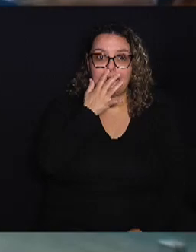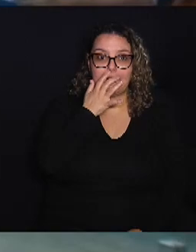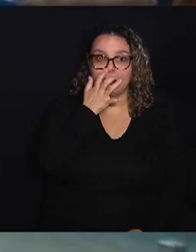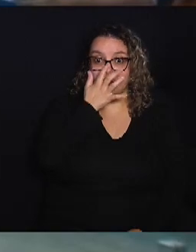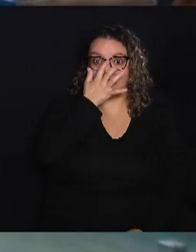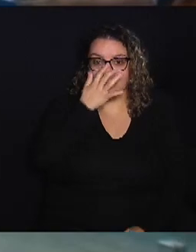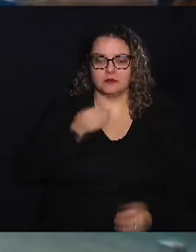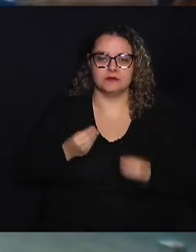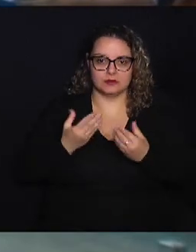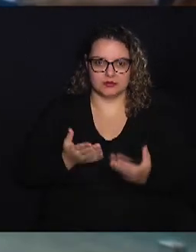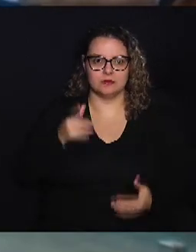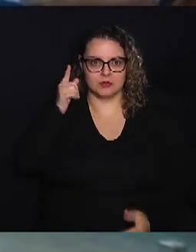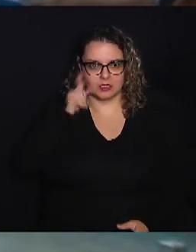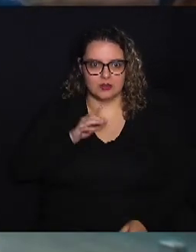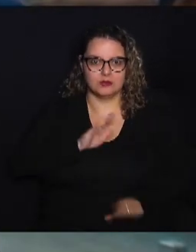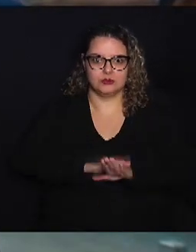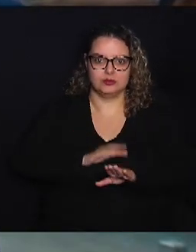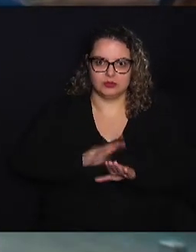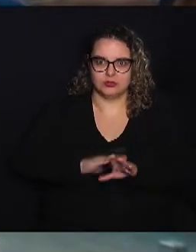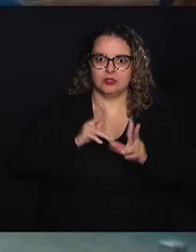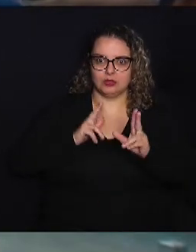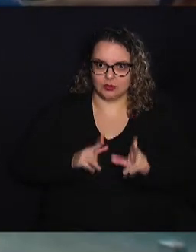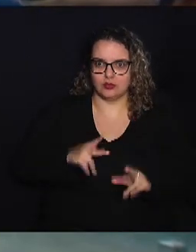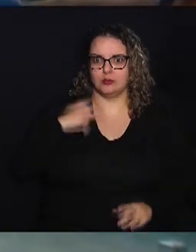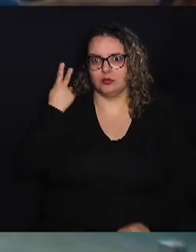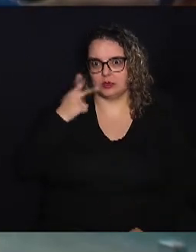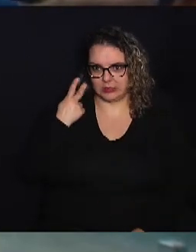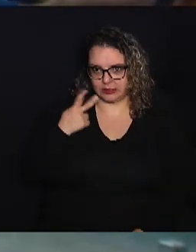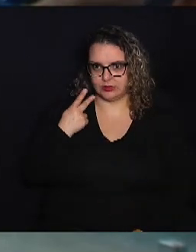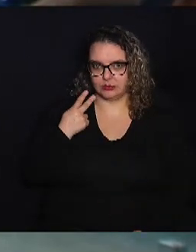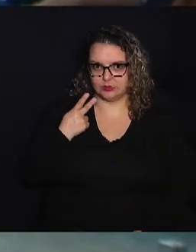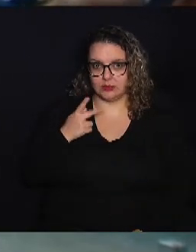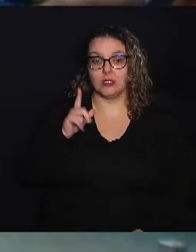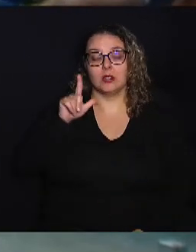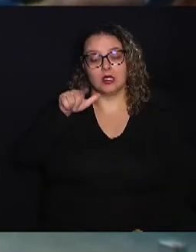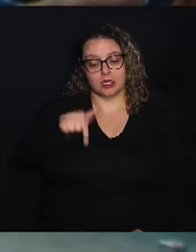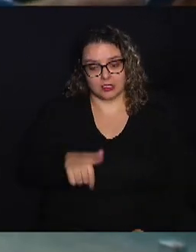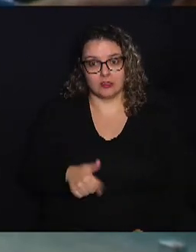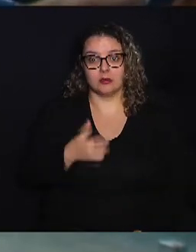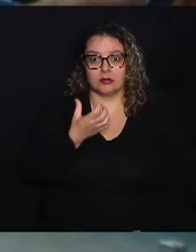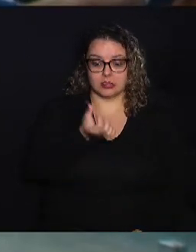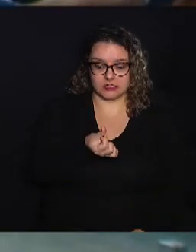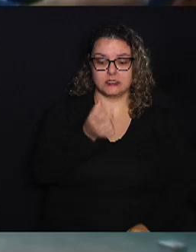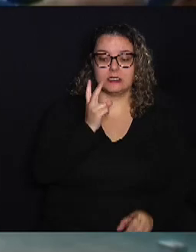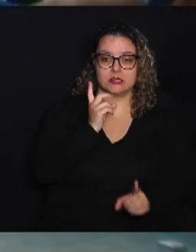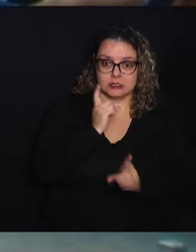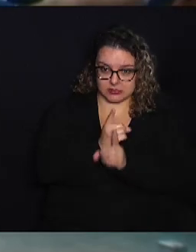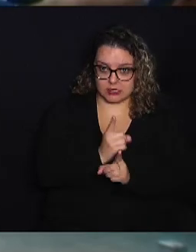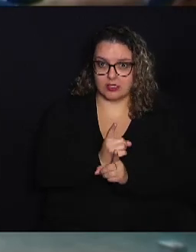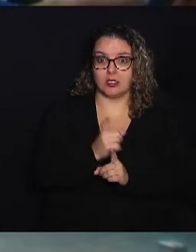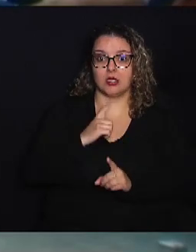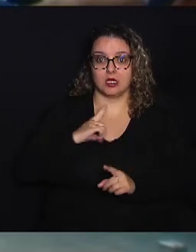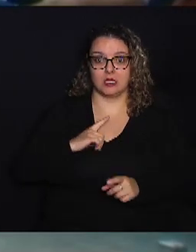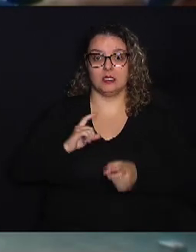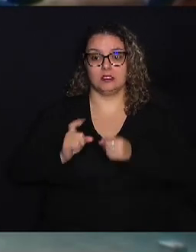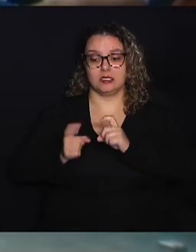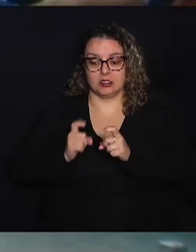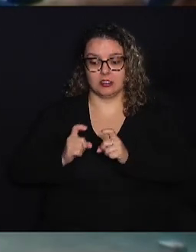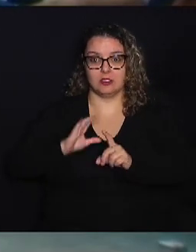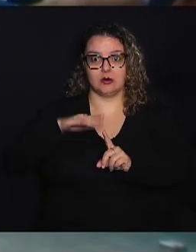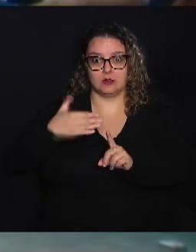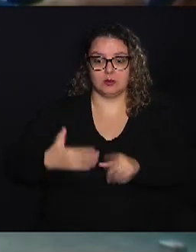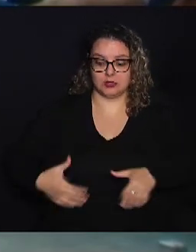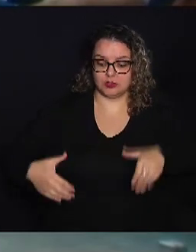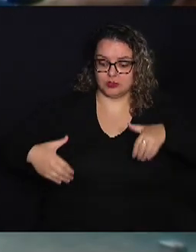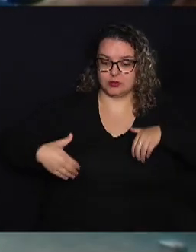eles consigam atuar como um vereador. E a partir desses 6 encontros, eles têm a cerimônia de posse e diplomação